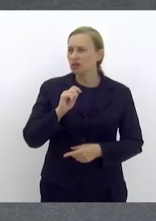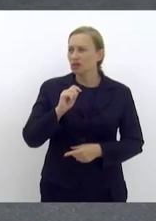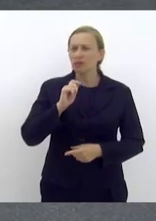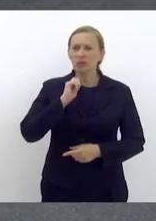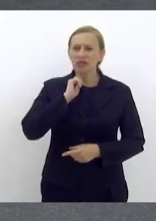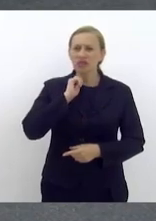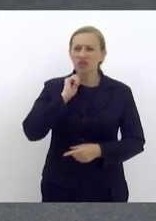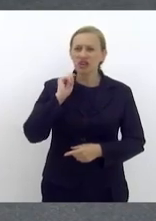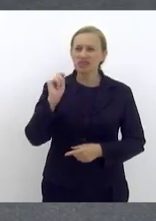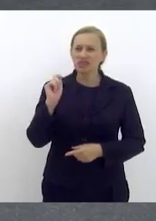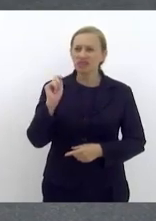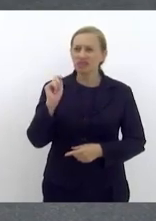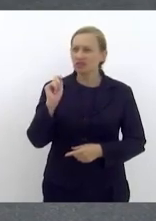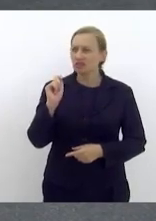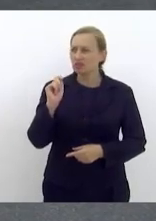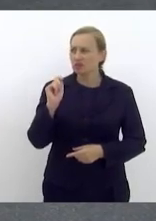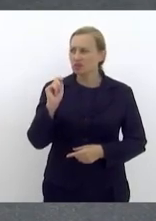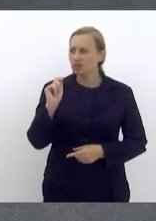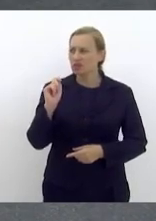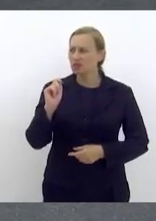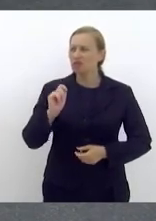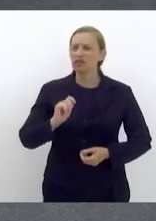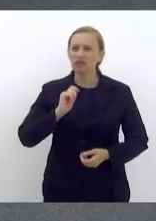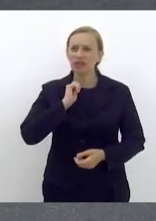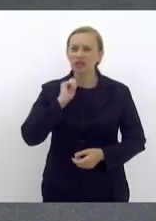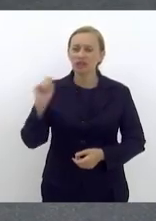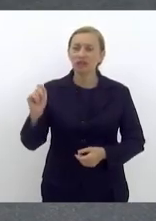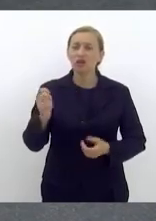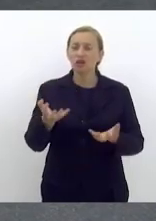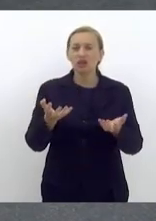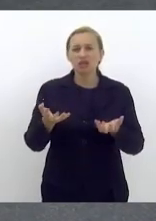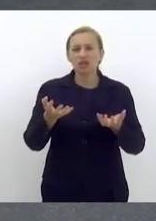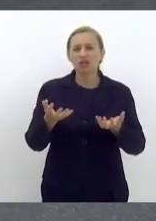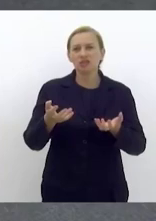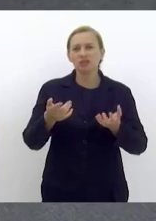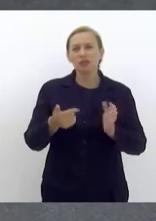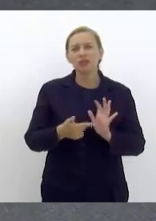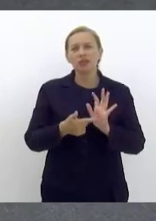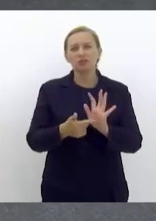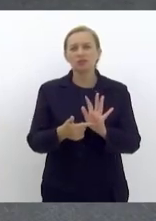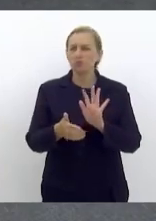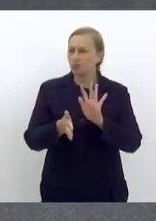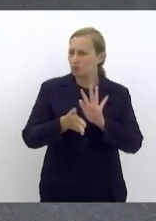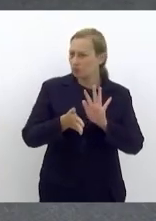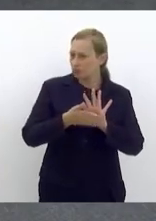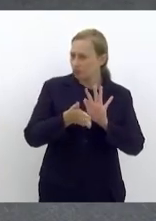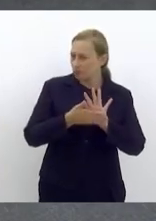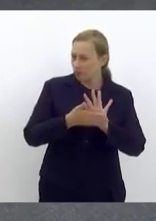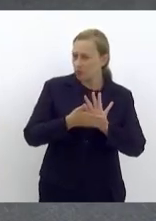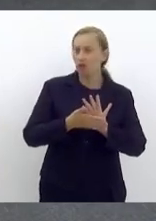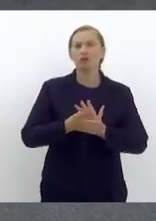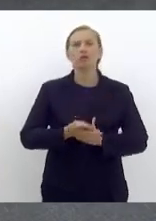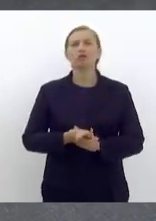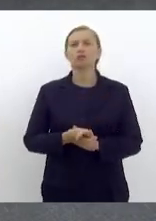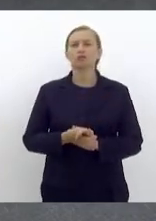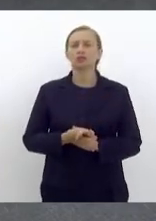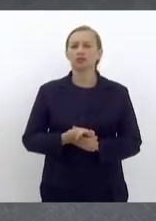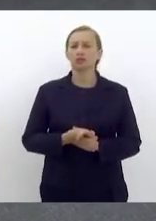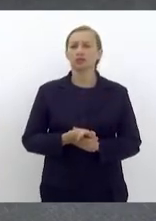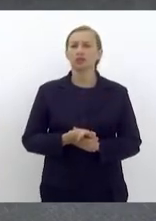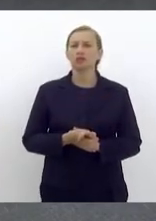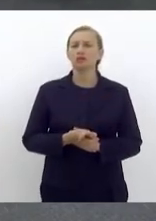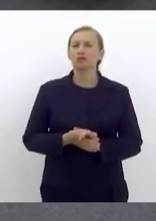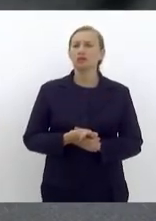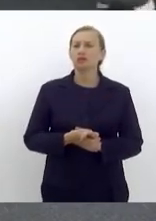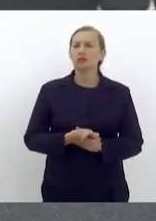no Brasil. E queria destacar essa proposição, ou que nessa proposição faz parte